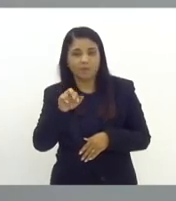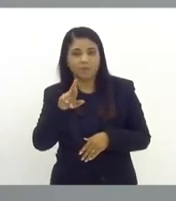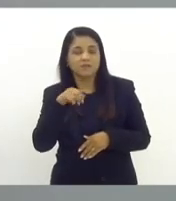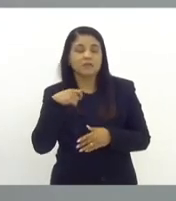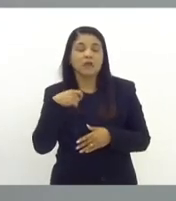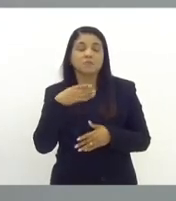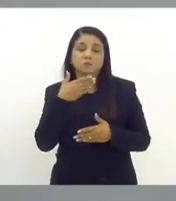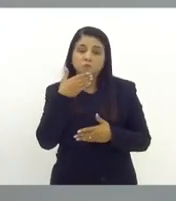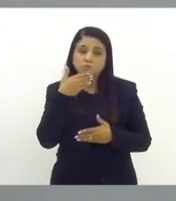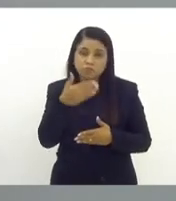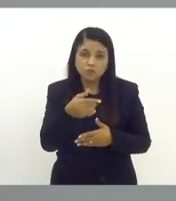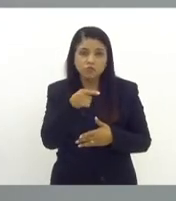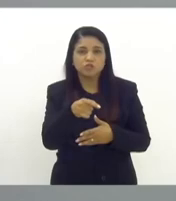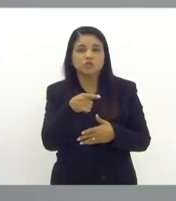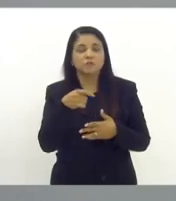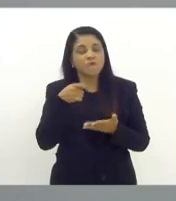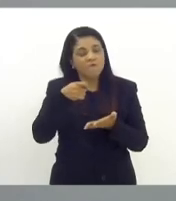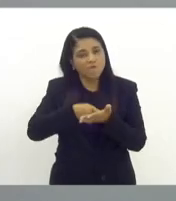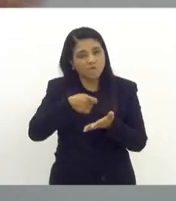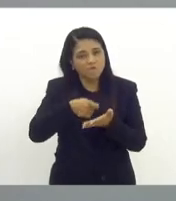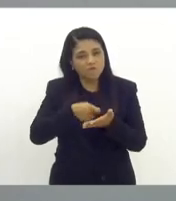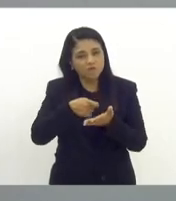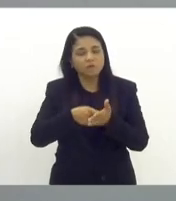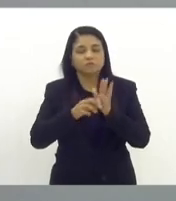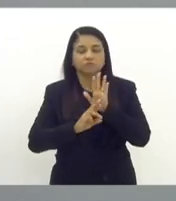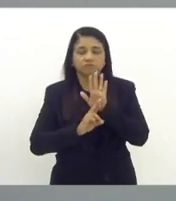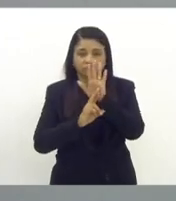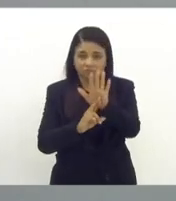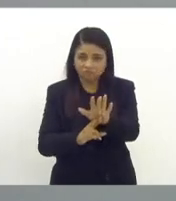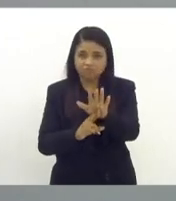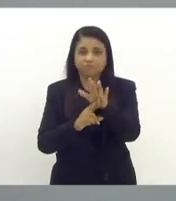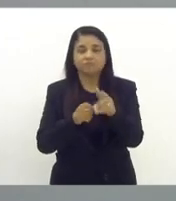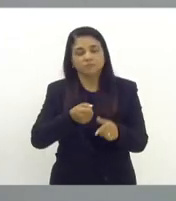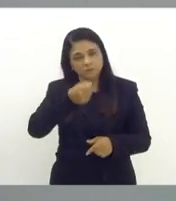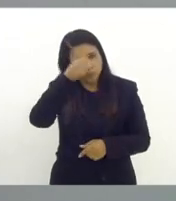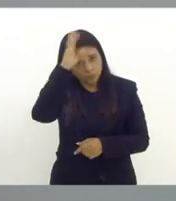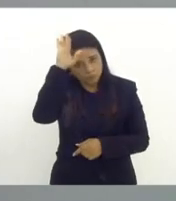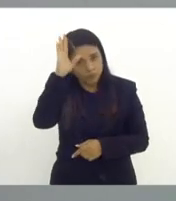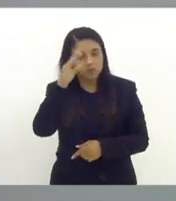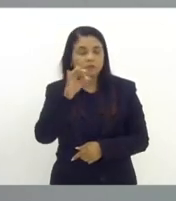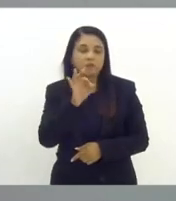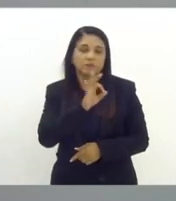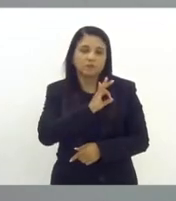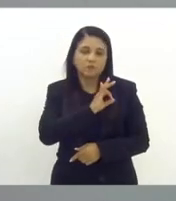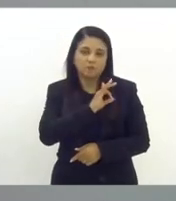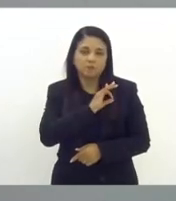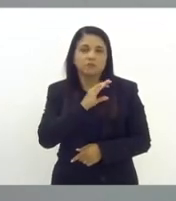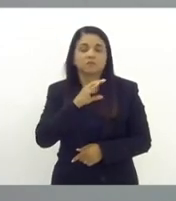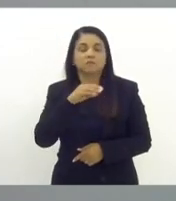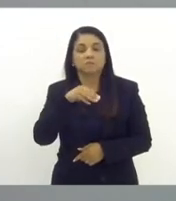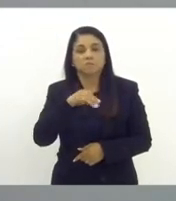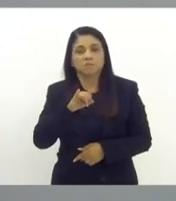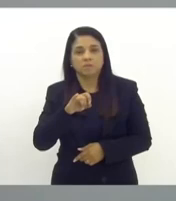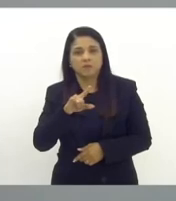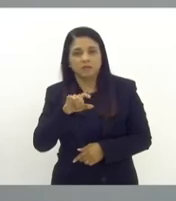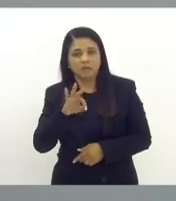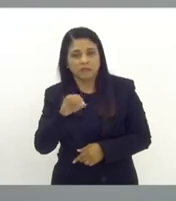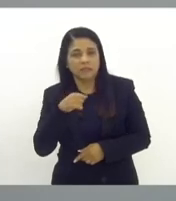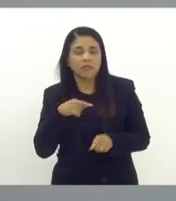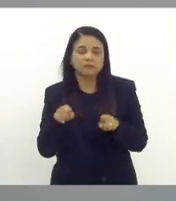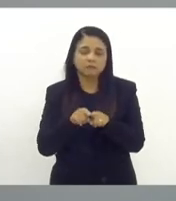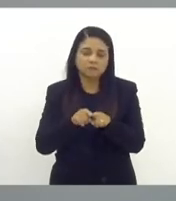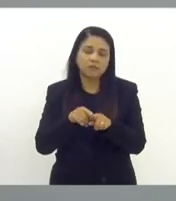forçar para que eles sejam presentes porque é muito importante né falou tudo que você falou da própria Rita